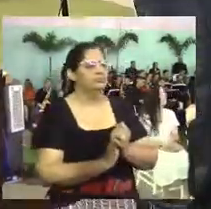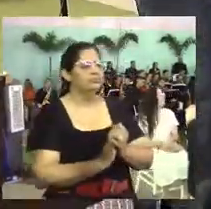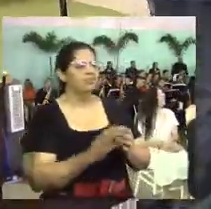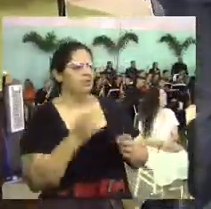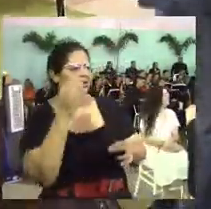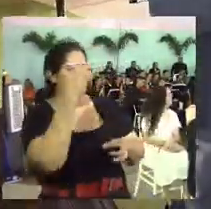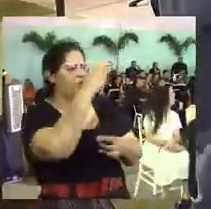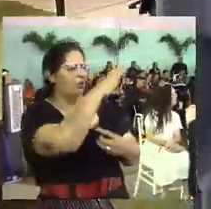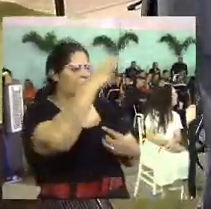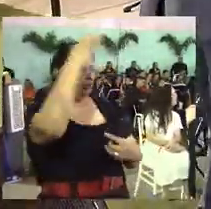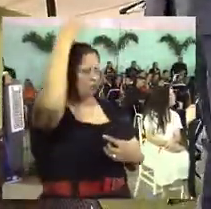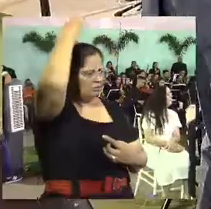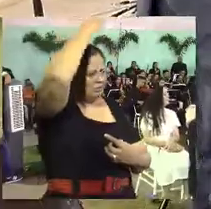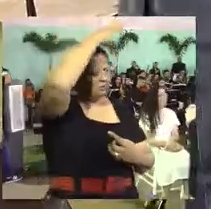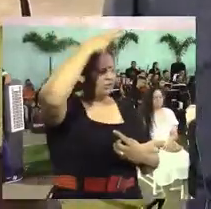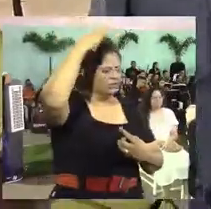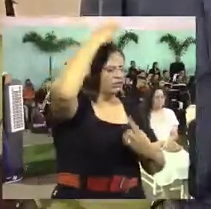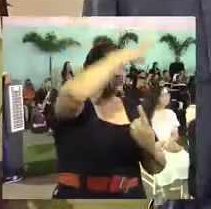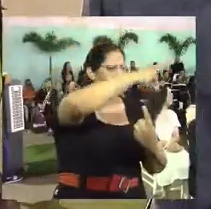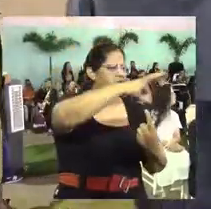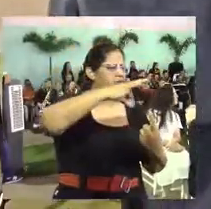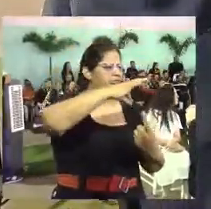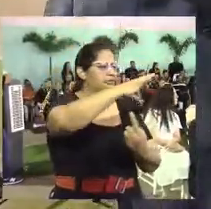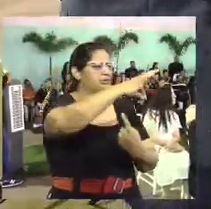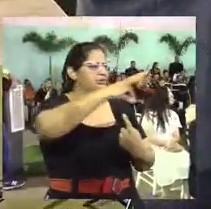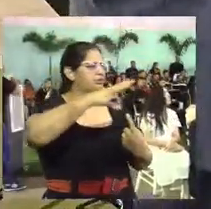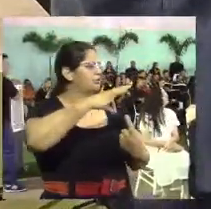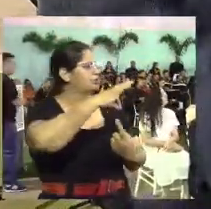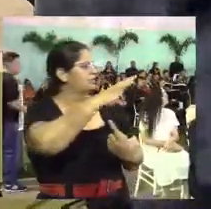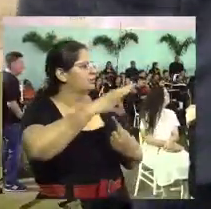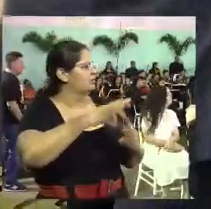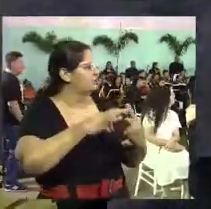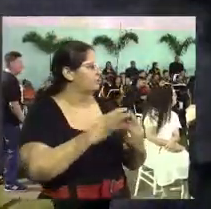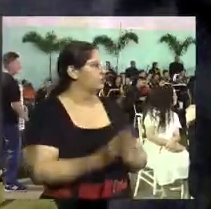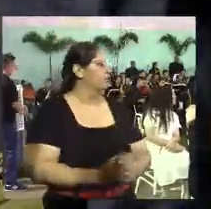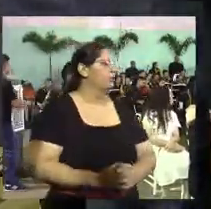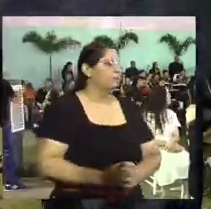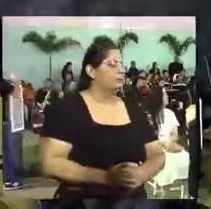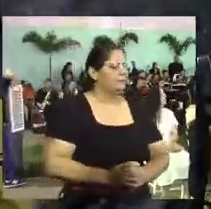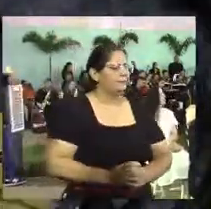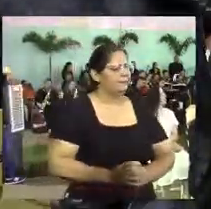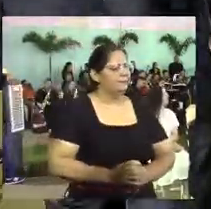do Espírito os espaços feito